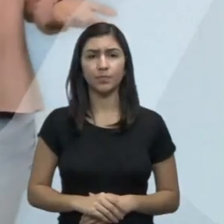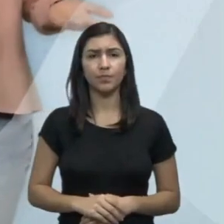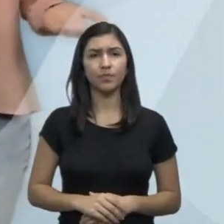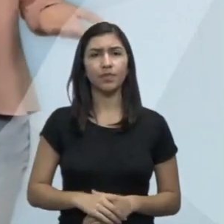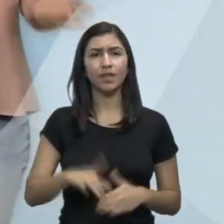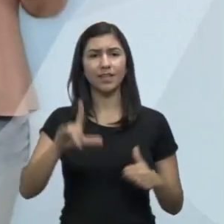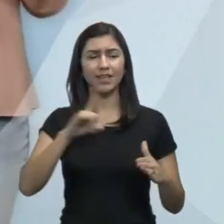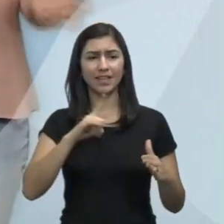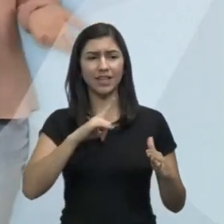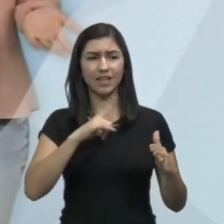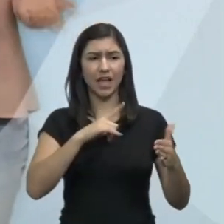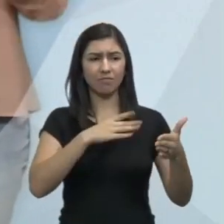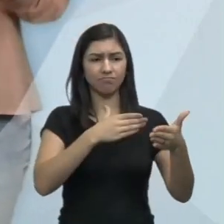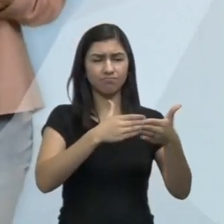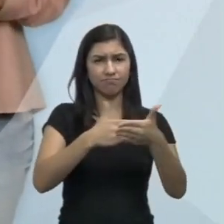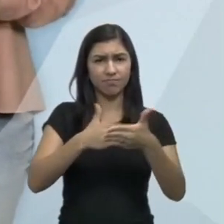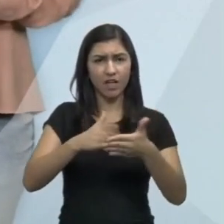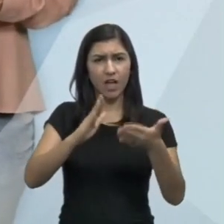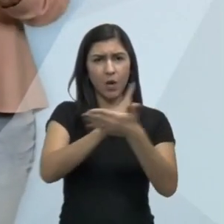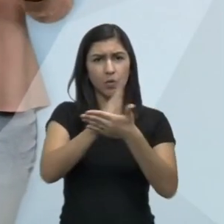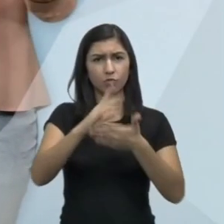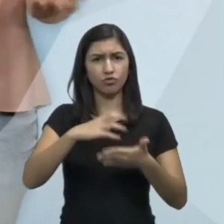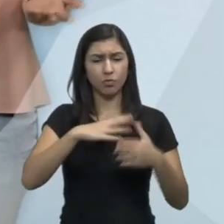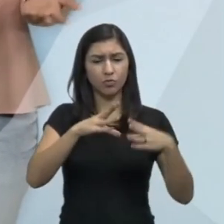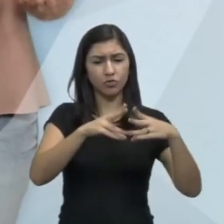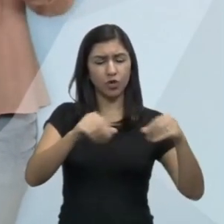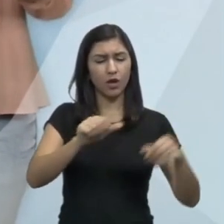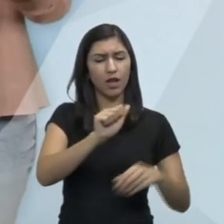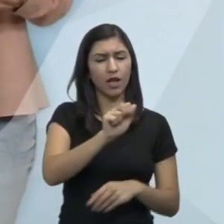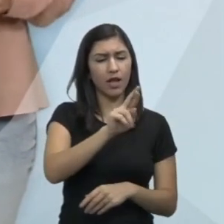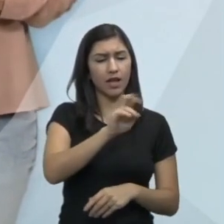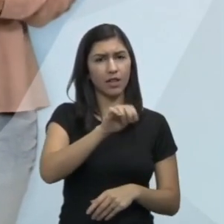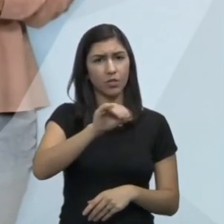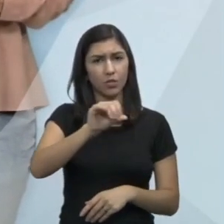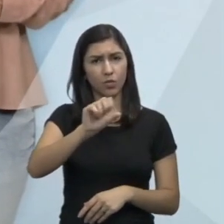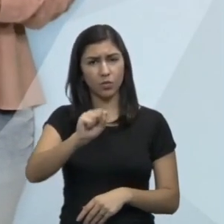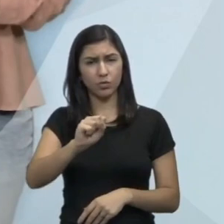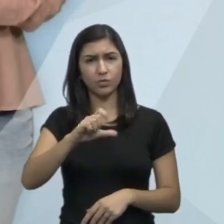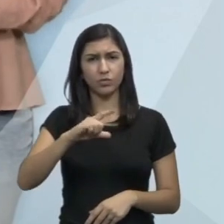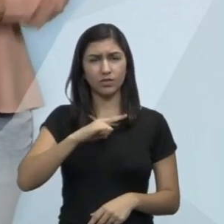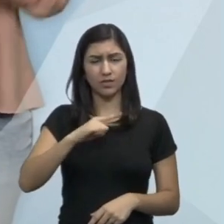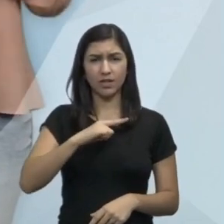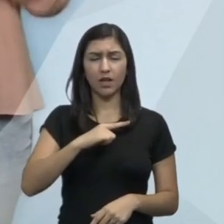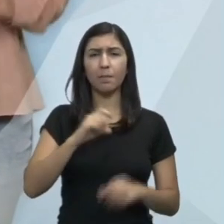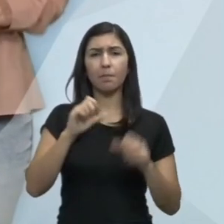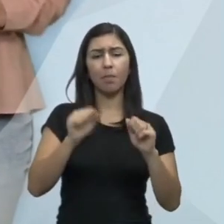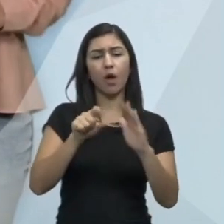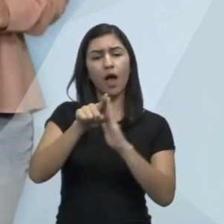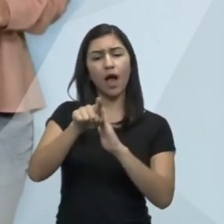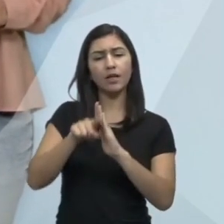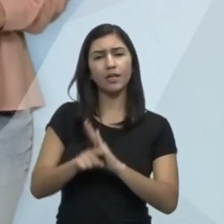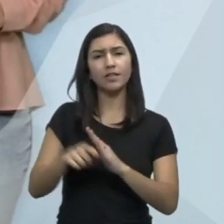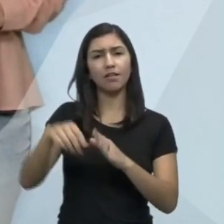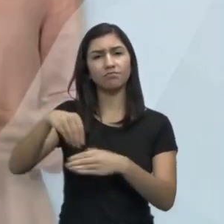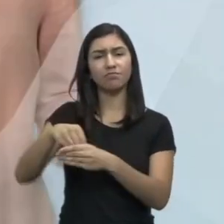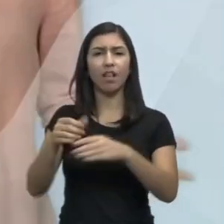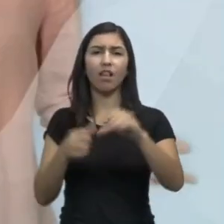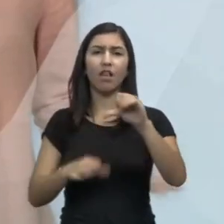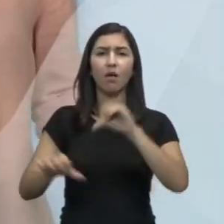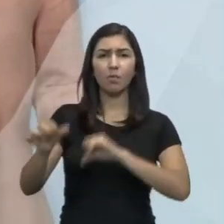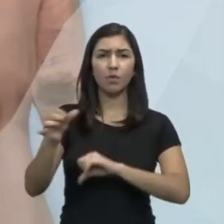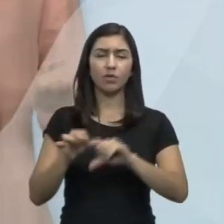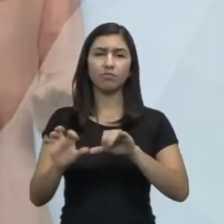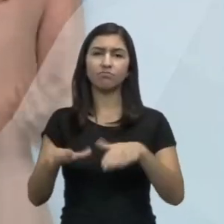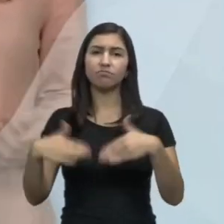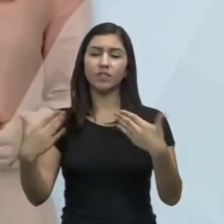Essas tensões, às quais certos tipos de solo, como o arenoso, estão submetidas, podem ser analisadas em laboratório. Com